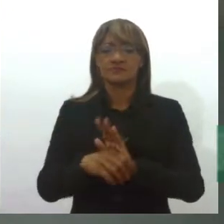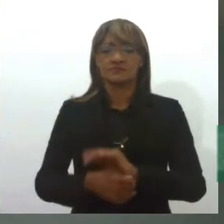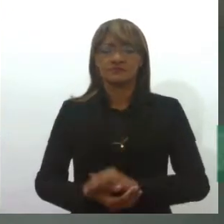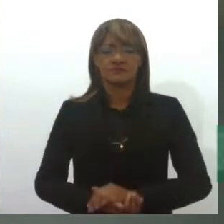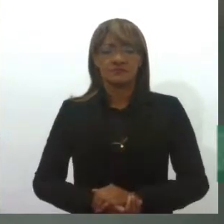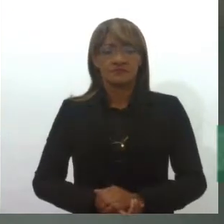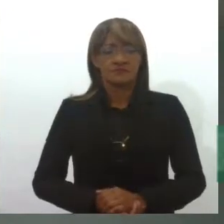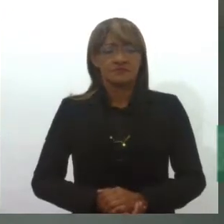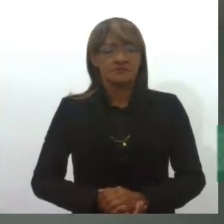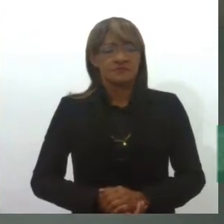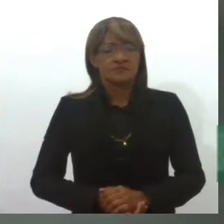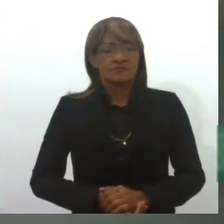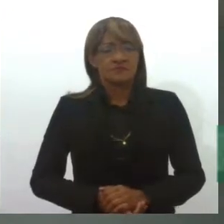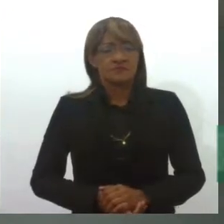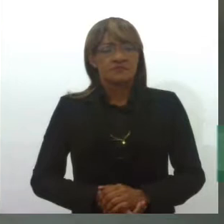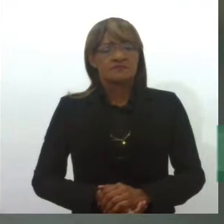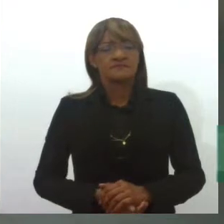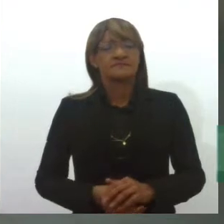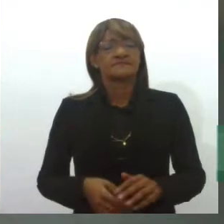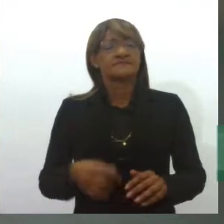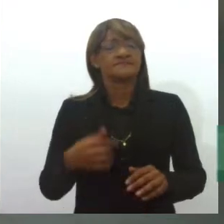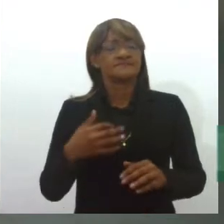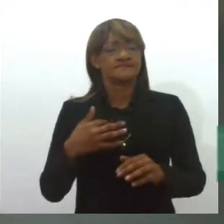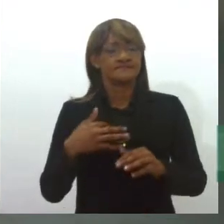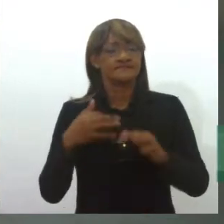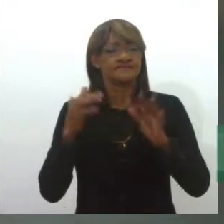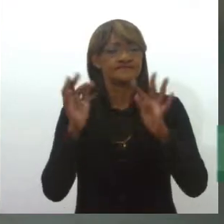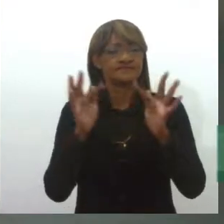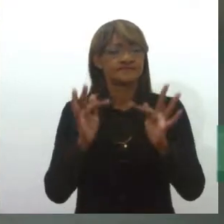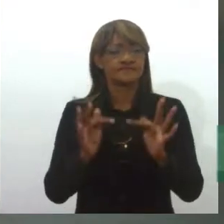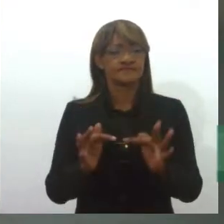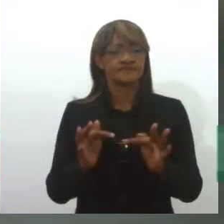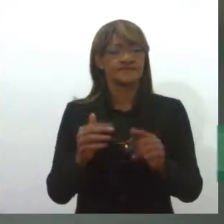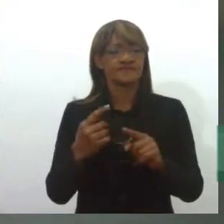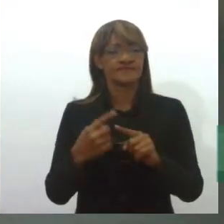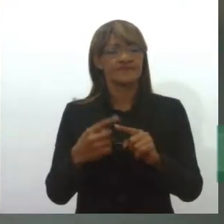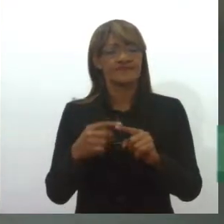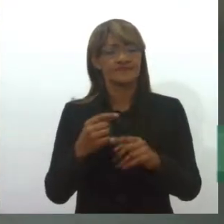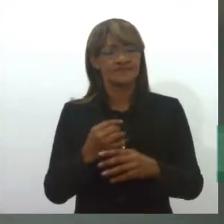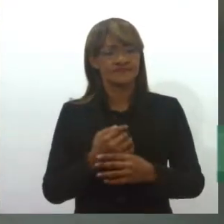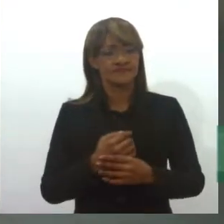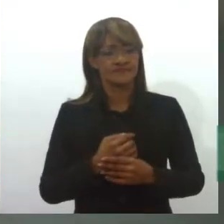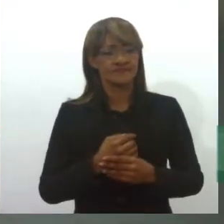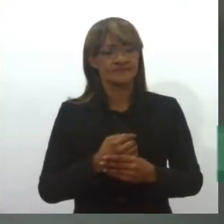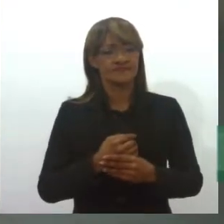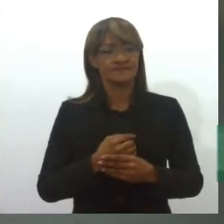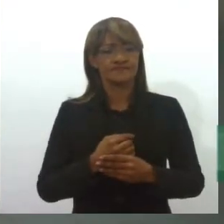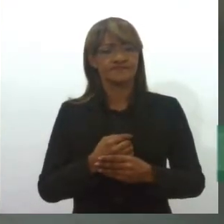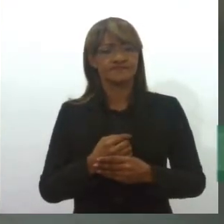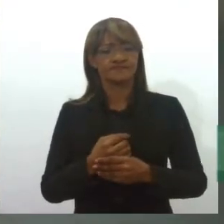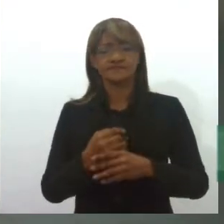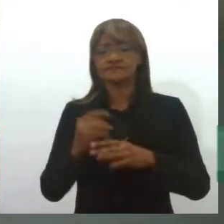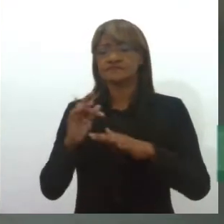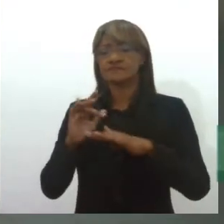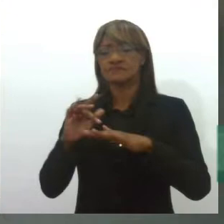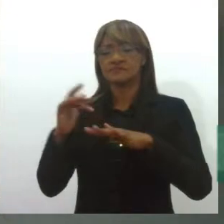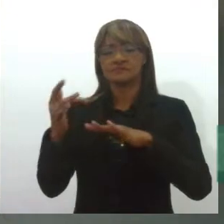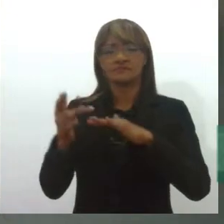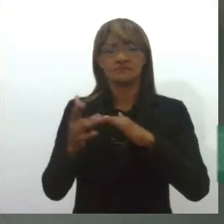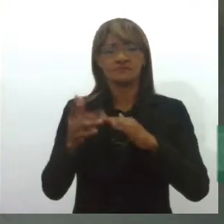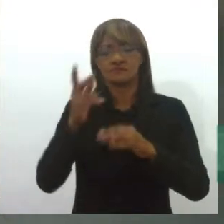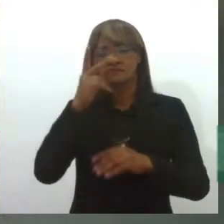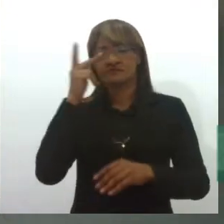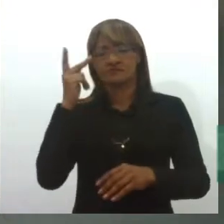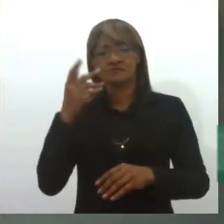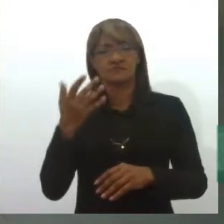eu tenho, assim, eu fico muito feliz porque eu percebo que as pessoas que estão utilizando as redes sociais, a internet,